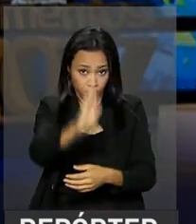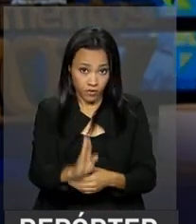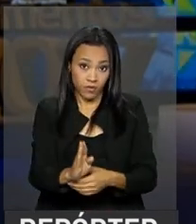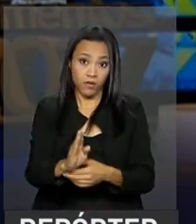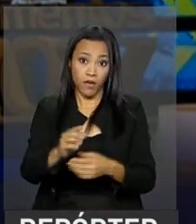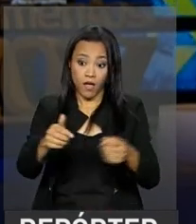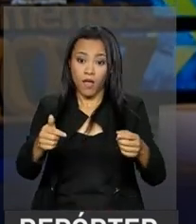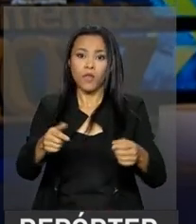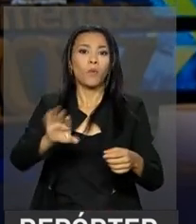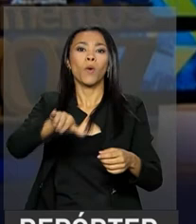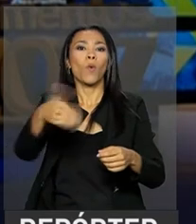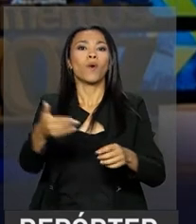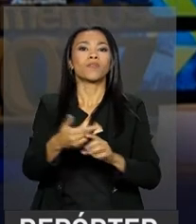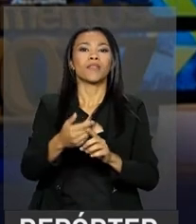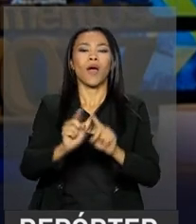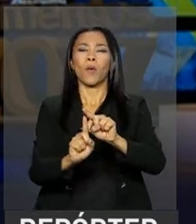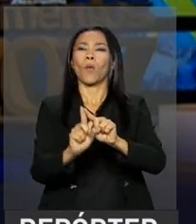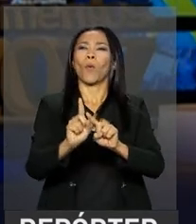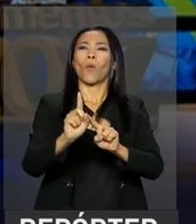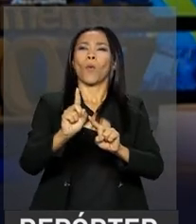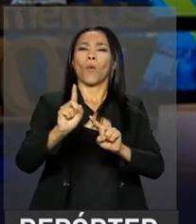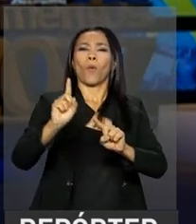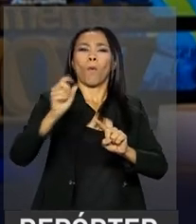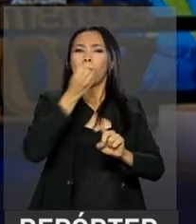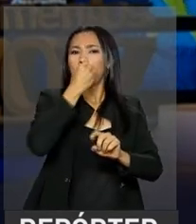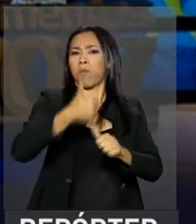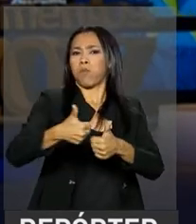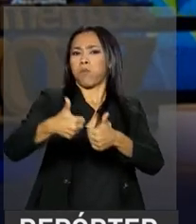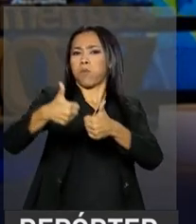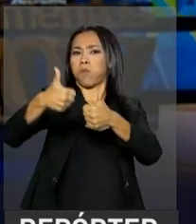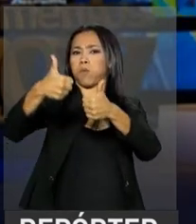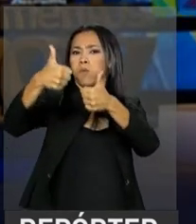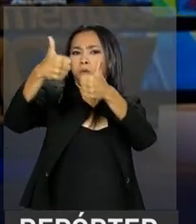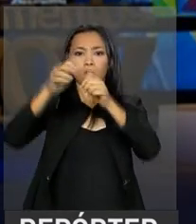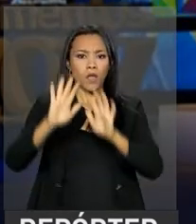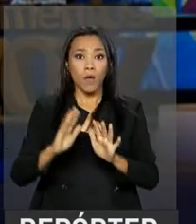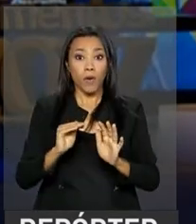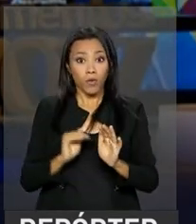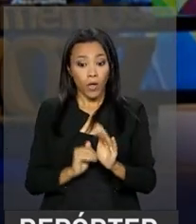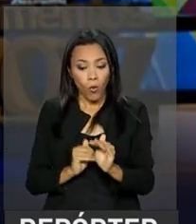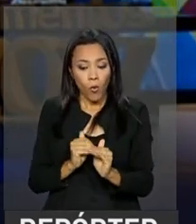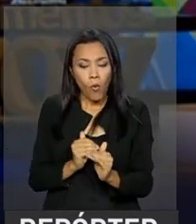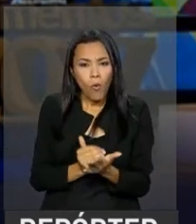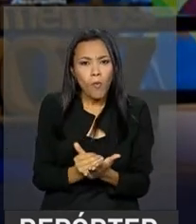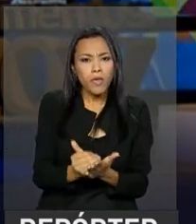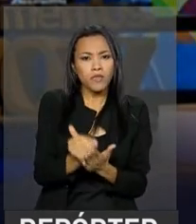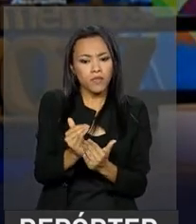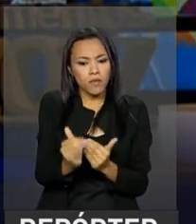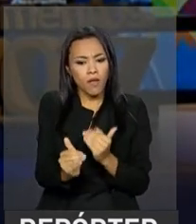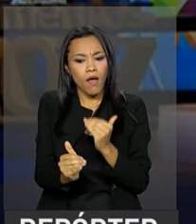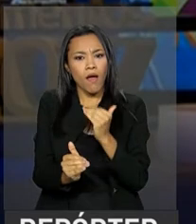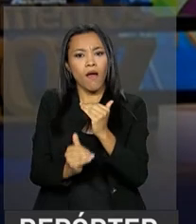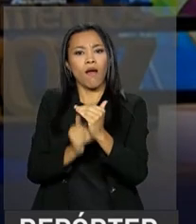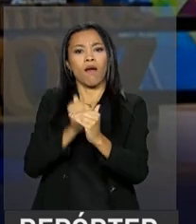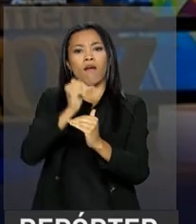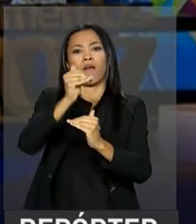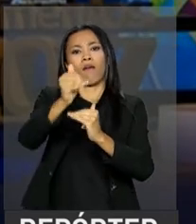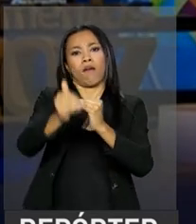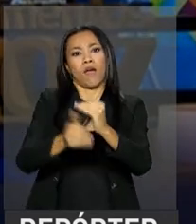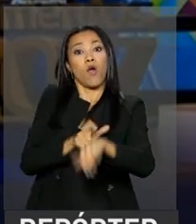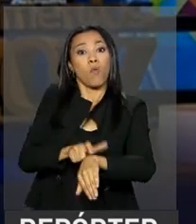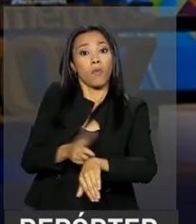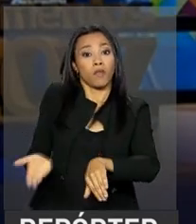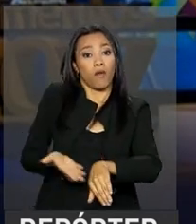não é quando você está no pico, é quando você está começando a subir o pico. E esse